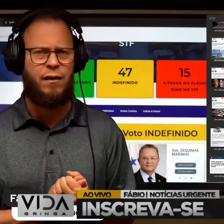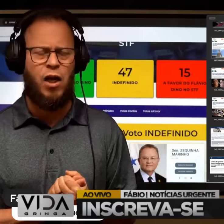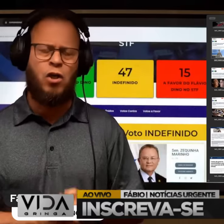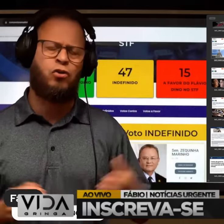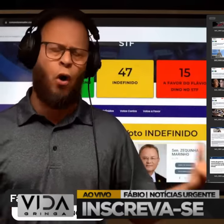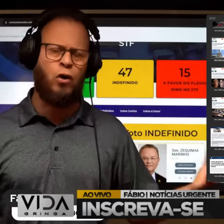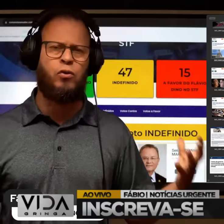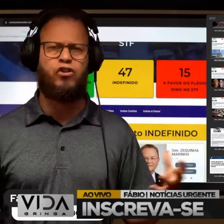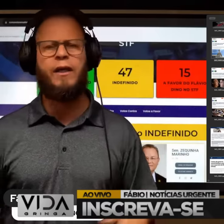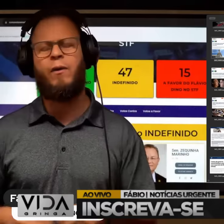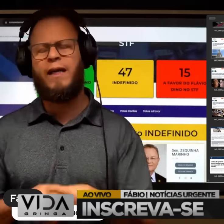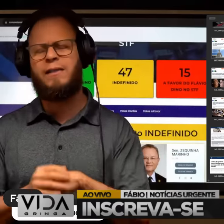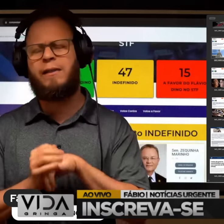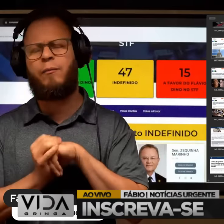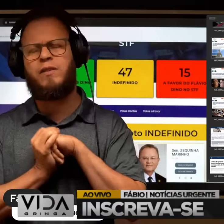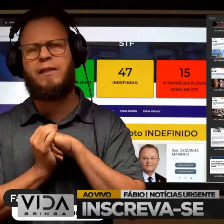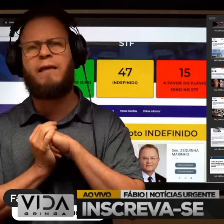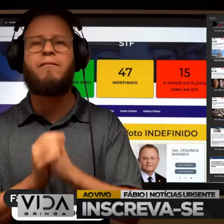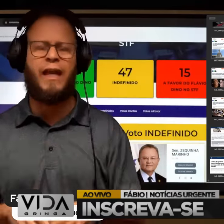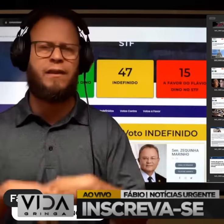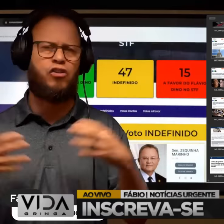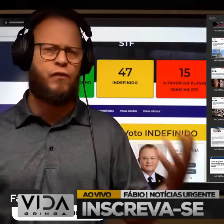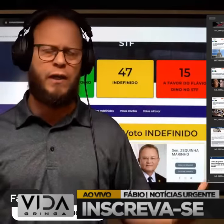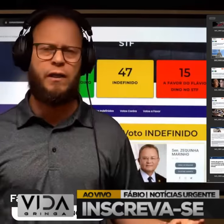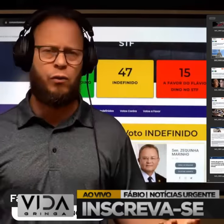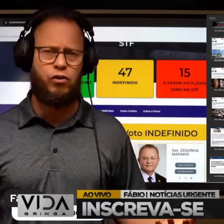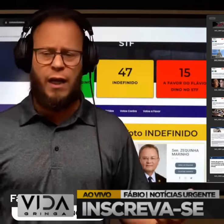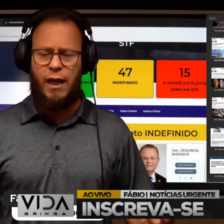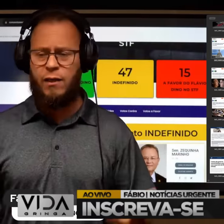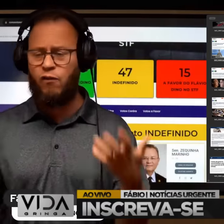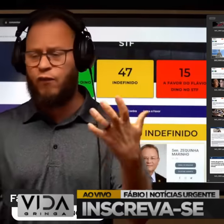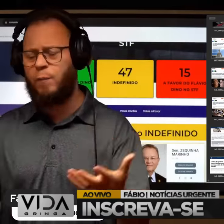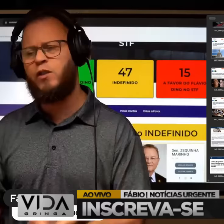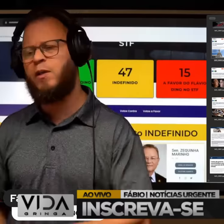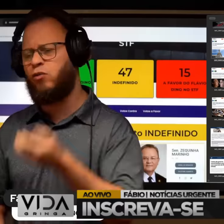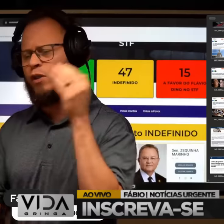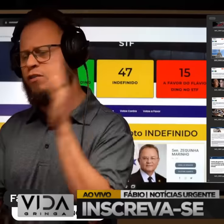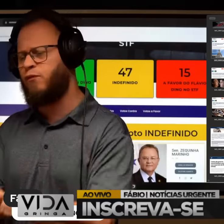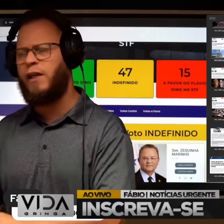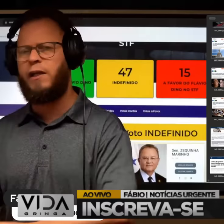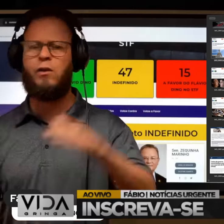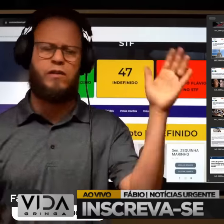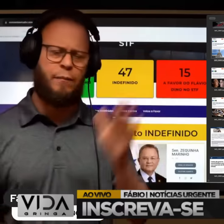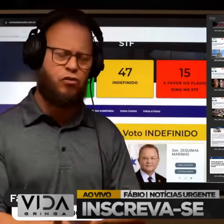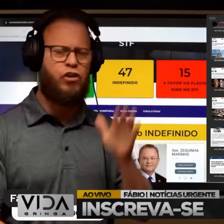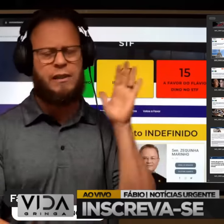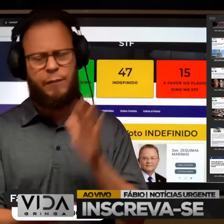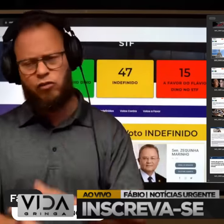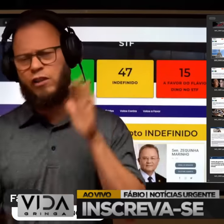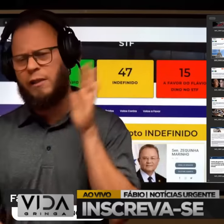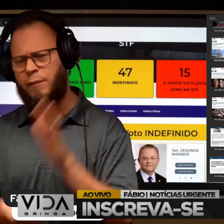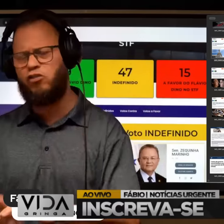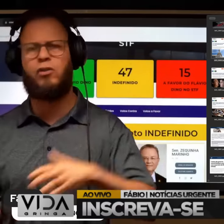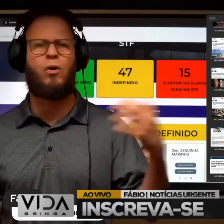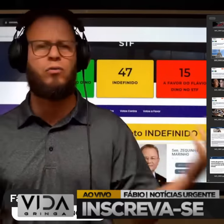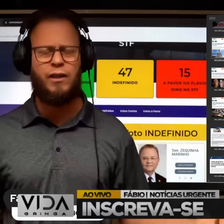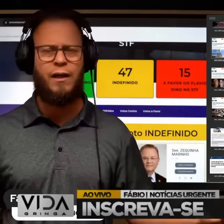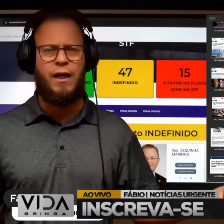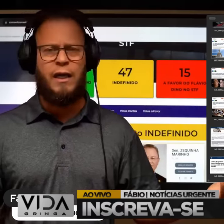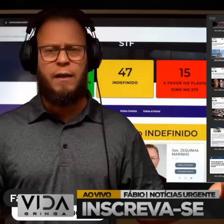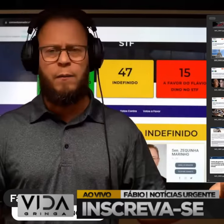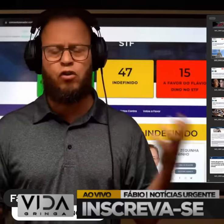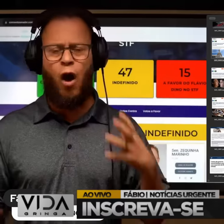Telegram. Todo dia eu recebo centenas de fake news. E eu falo para as pessoas, isso é fake news, isso é mentira, isso é mentira, isso é mentira, todo